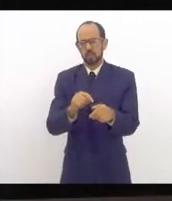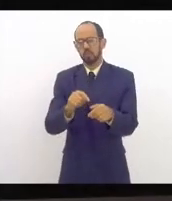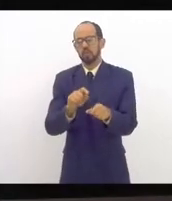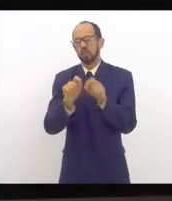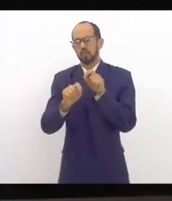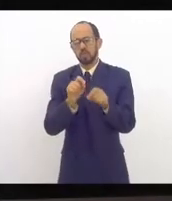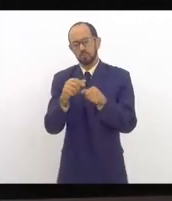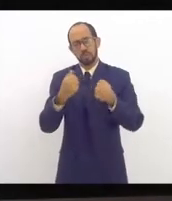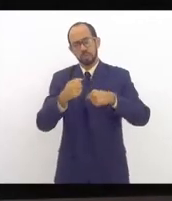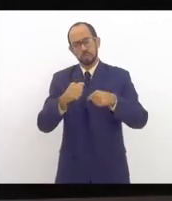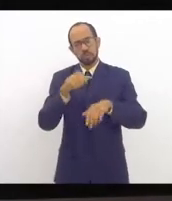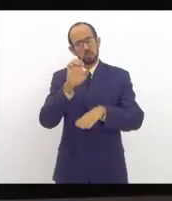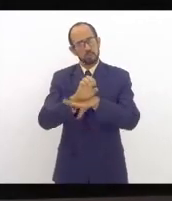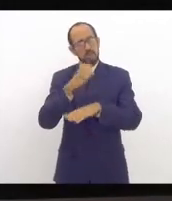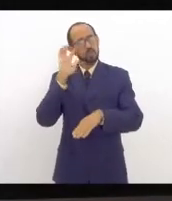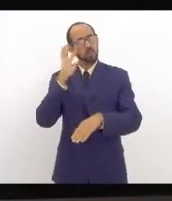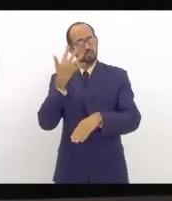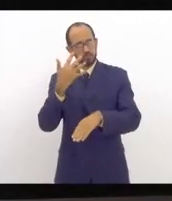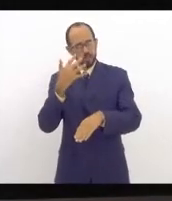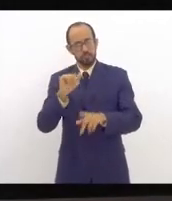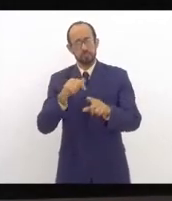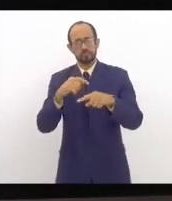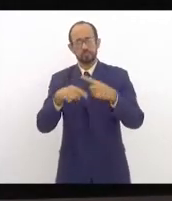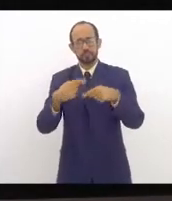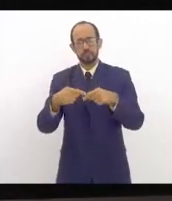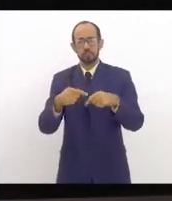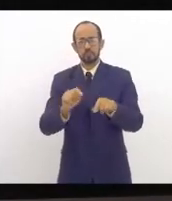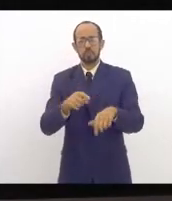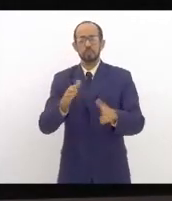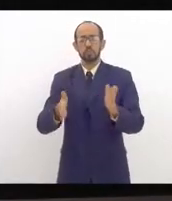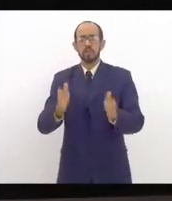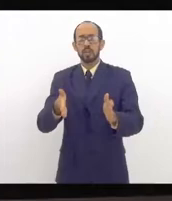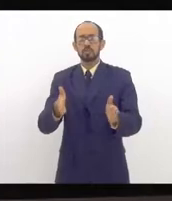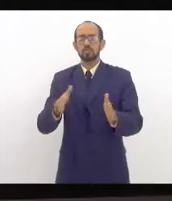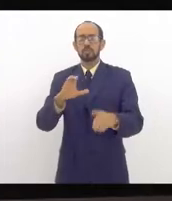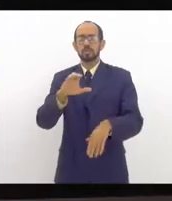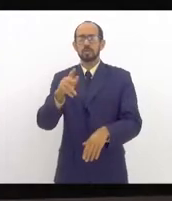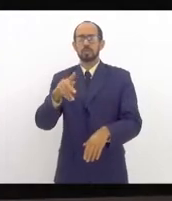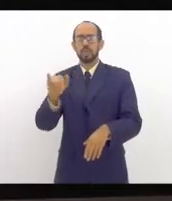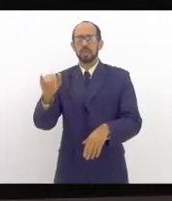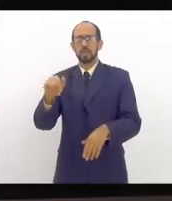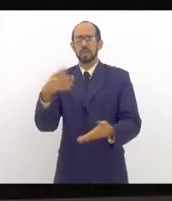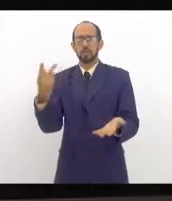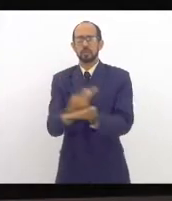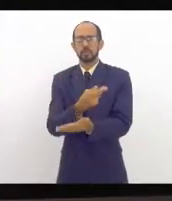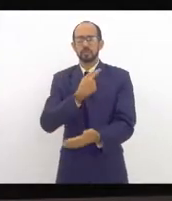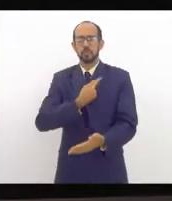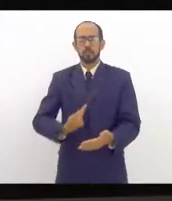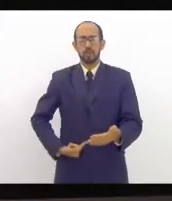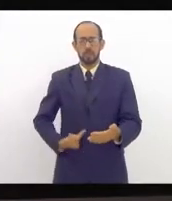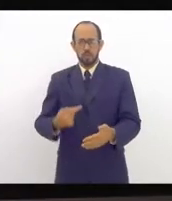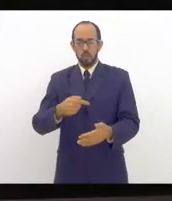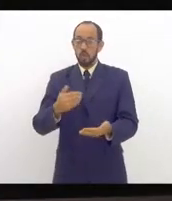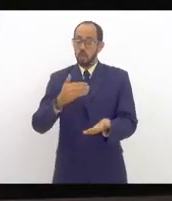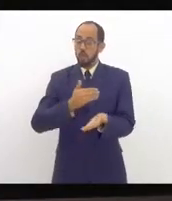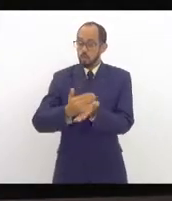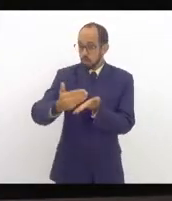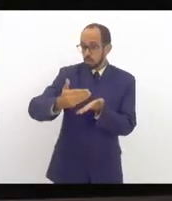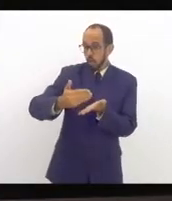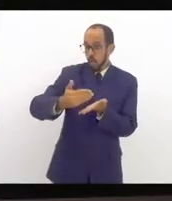forma teria que resolver a situação e durante o período da CPI diga-se passagem que o governador só começou a se coçar